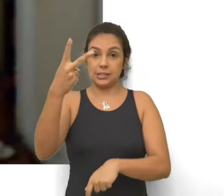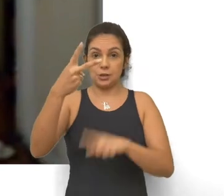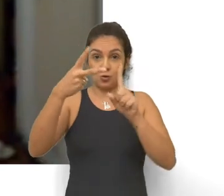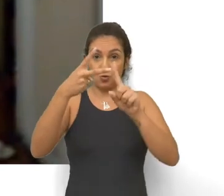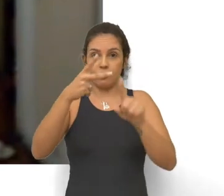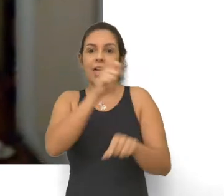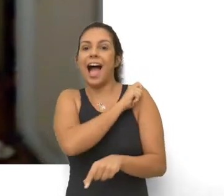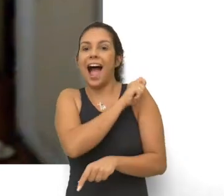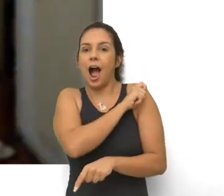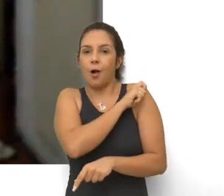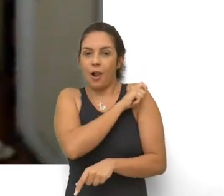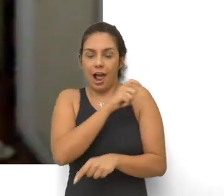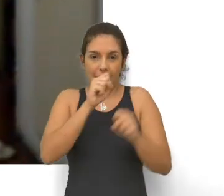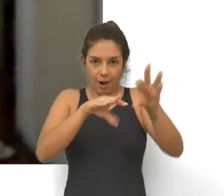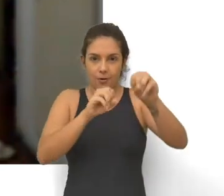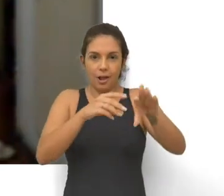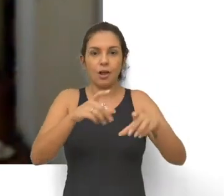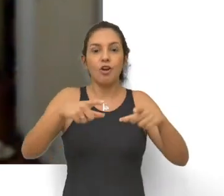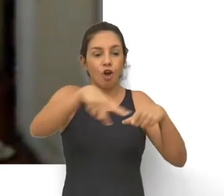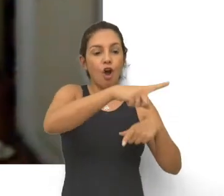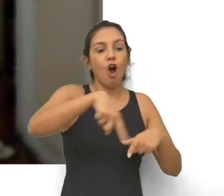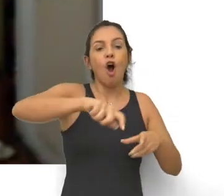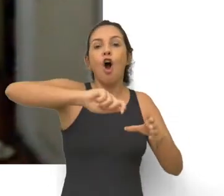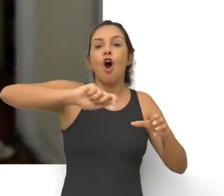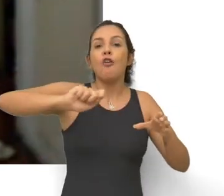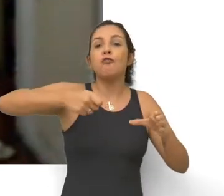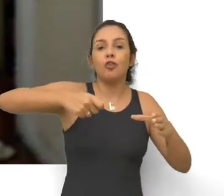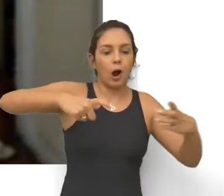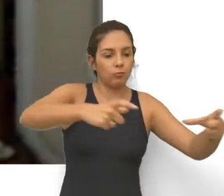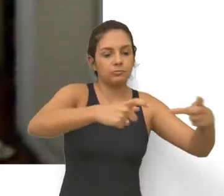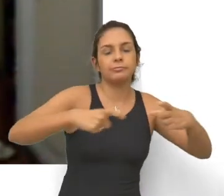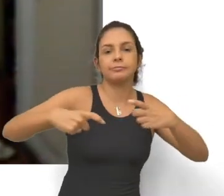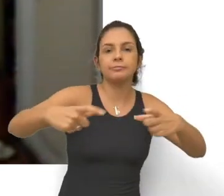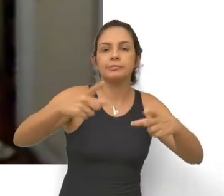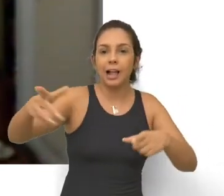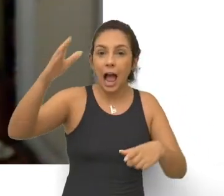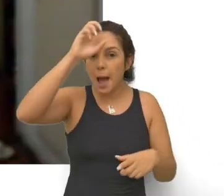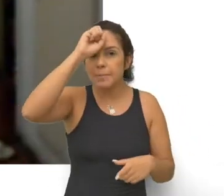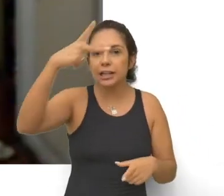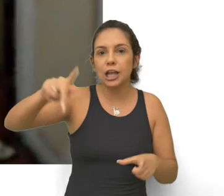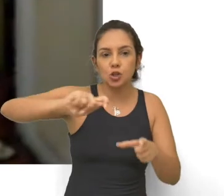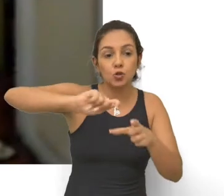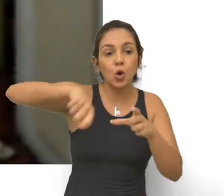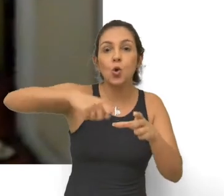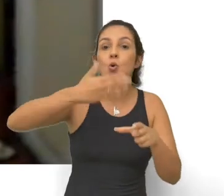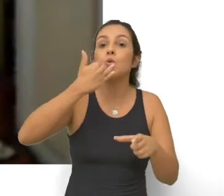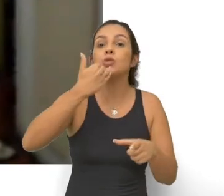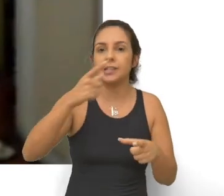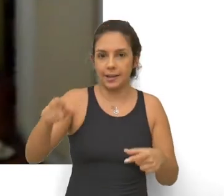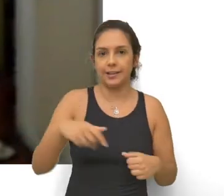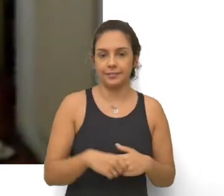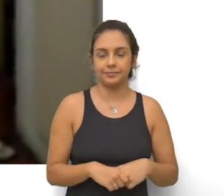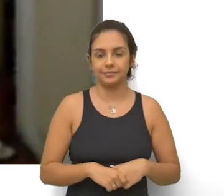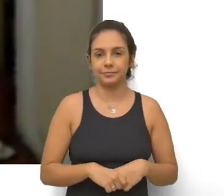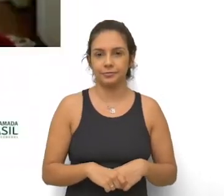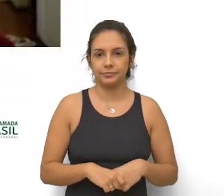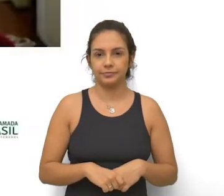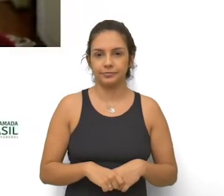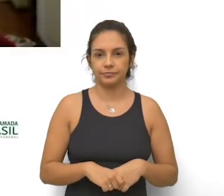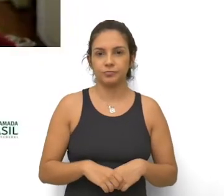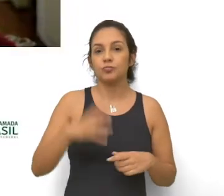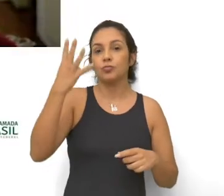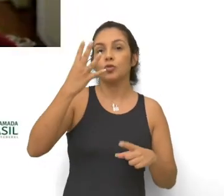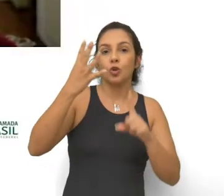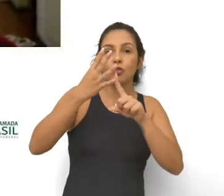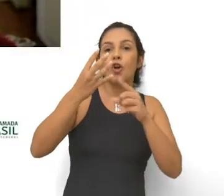desses móveis esquisitos é o fogão? Terceira aula, como é que você acende o fogão? Quarta aula, como